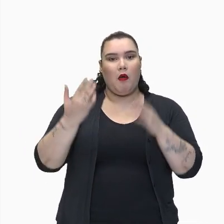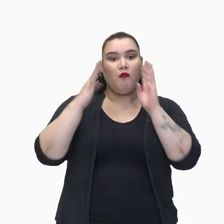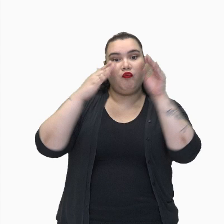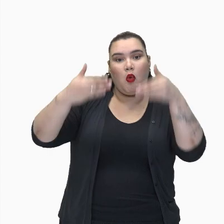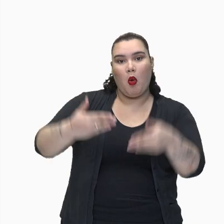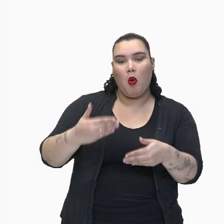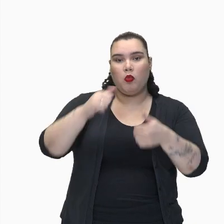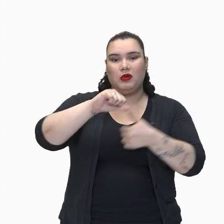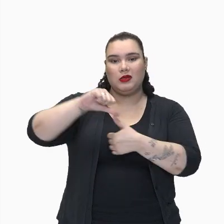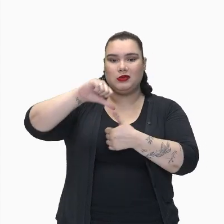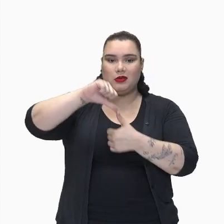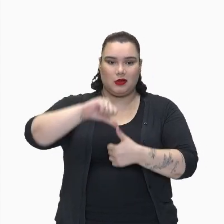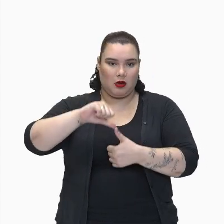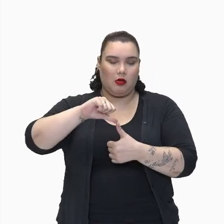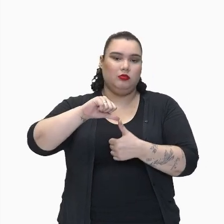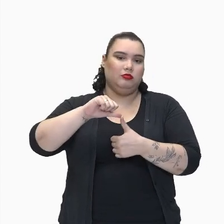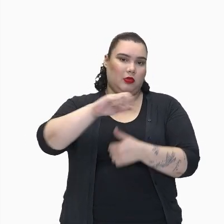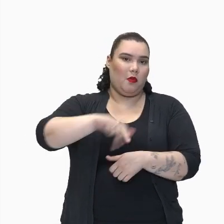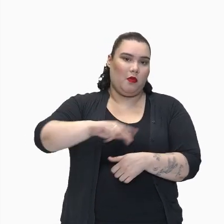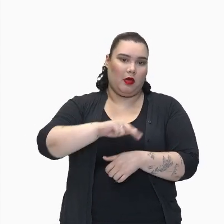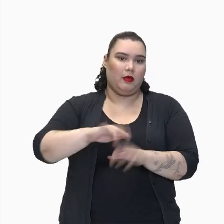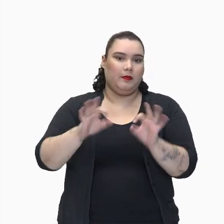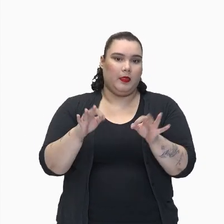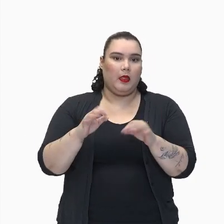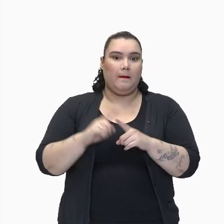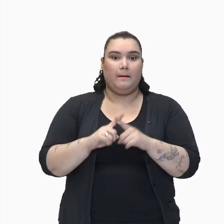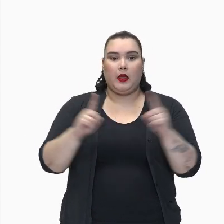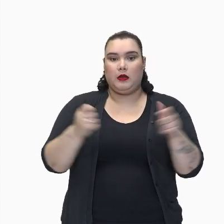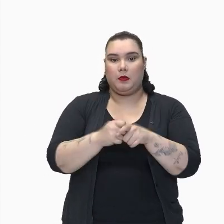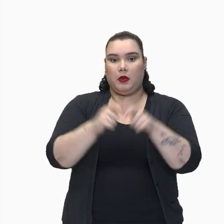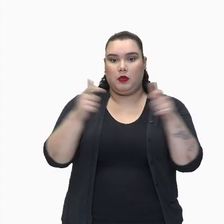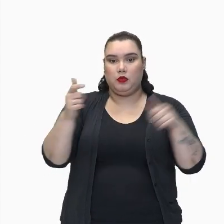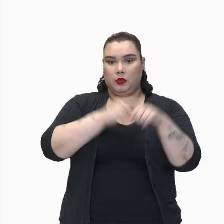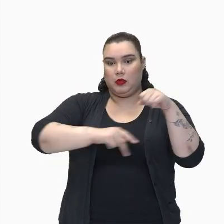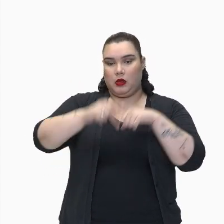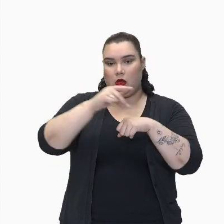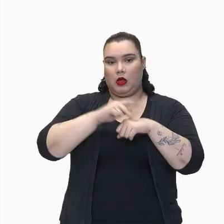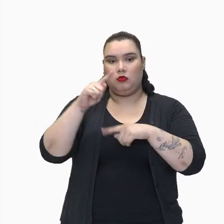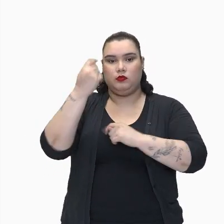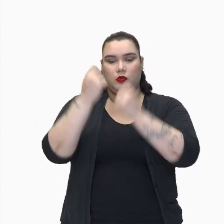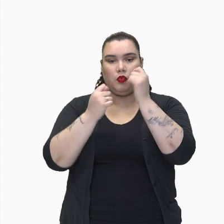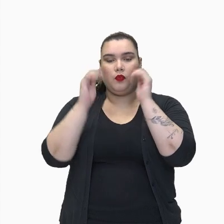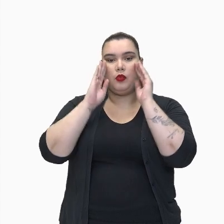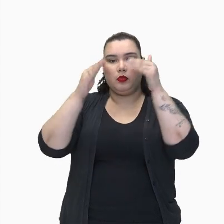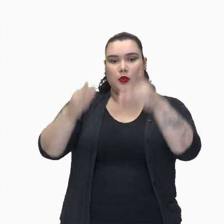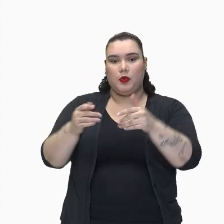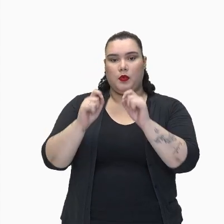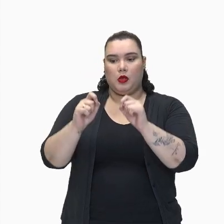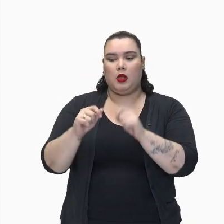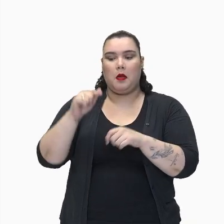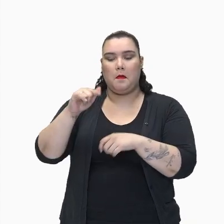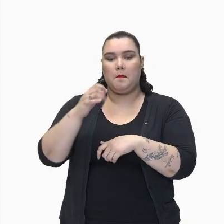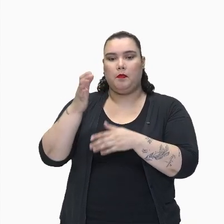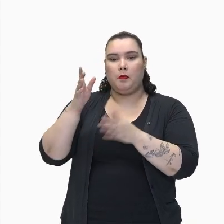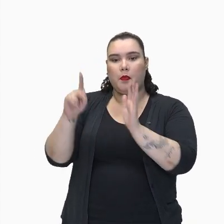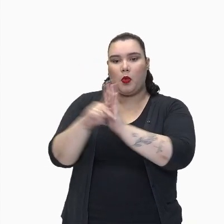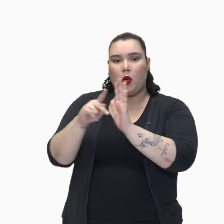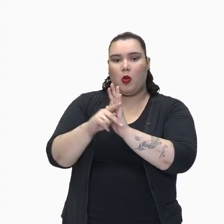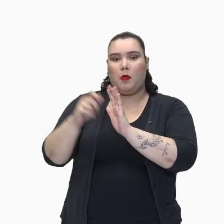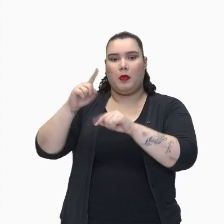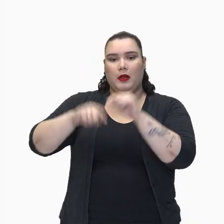na América Central. Na maioria dos países, a indústria é voltada para o beneficiamento de